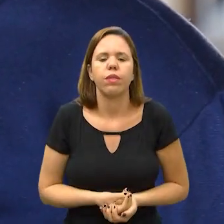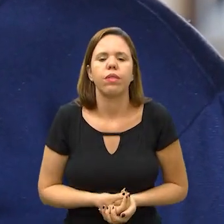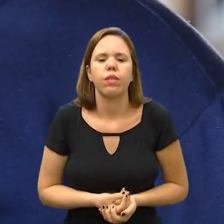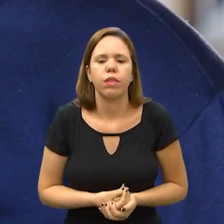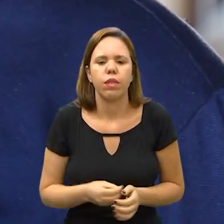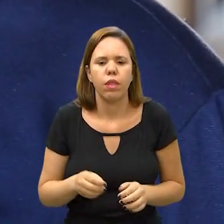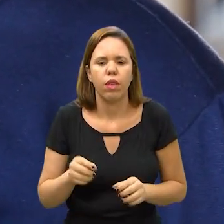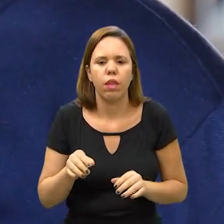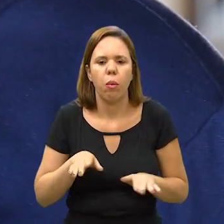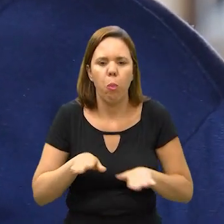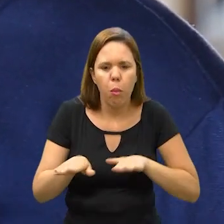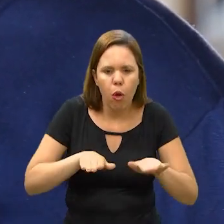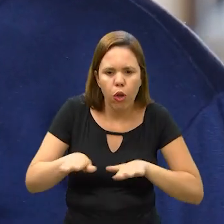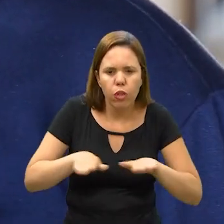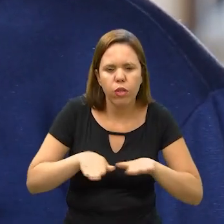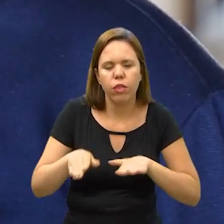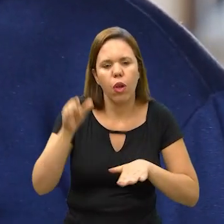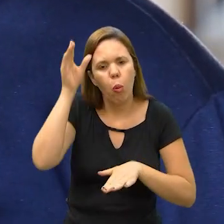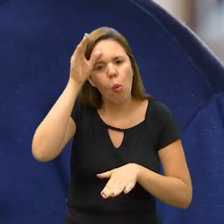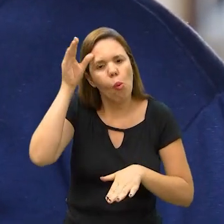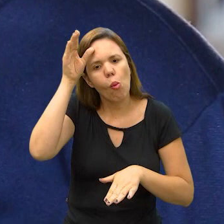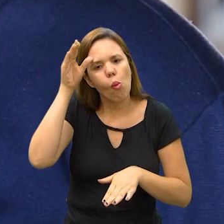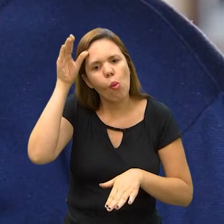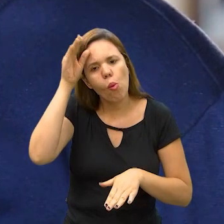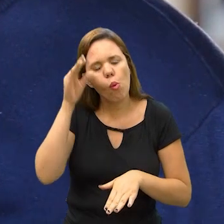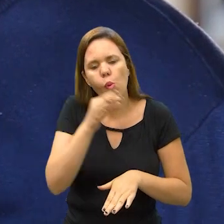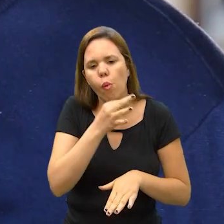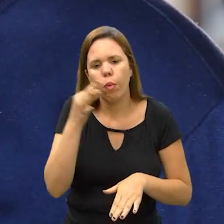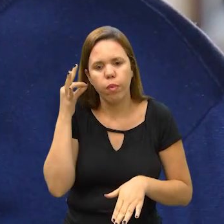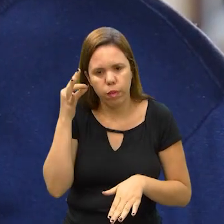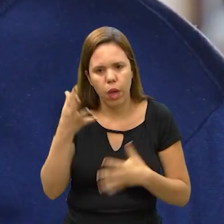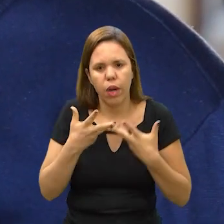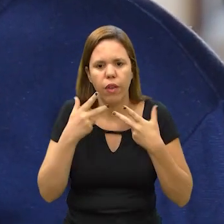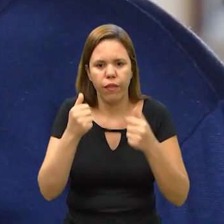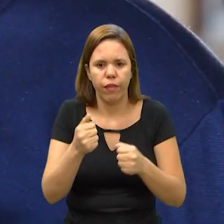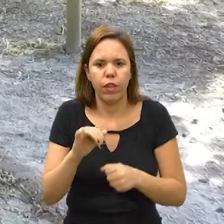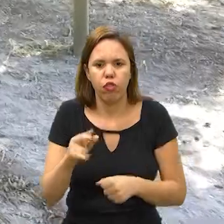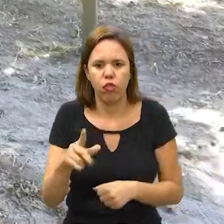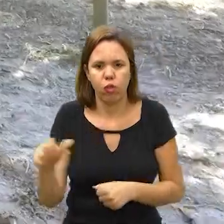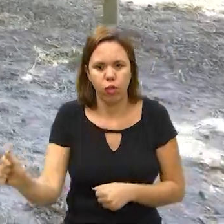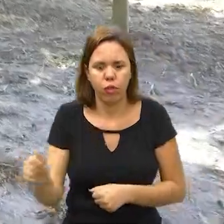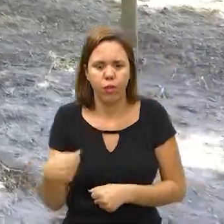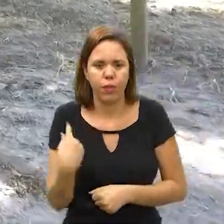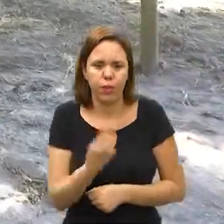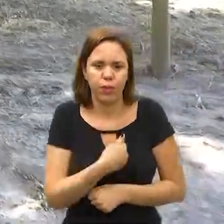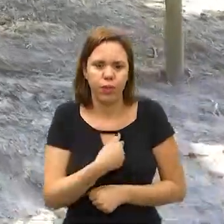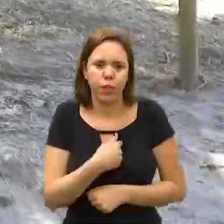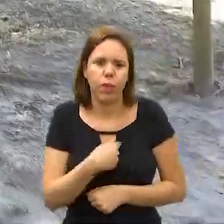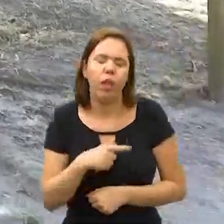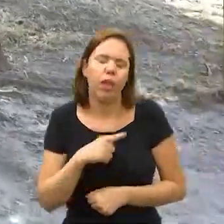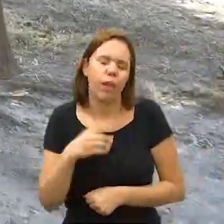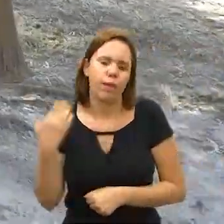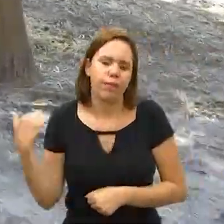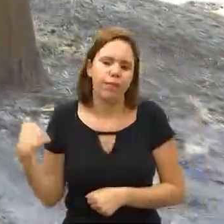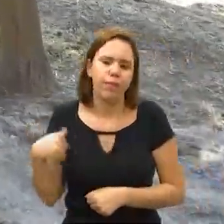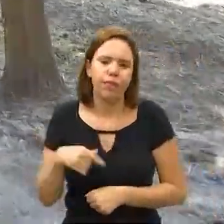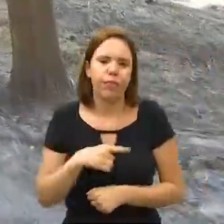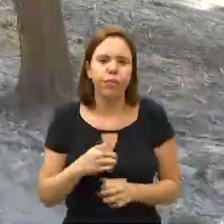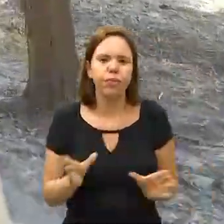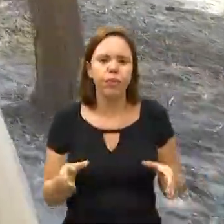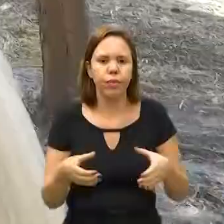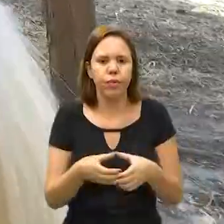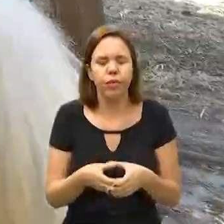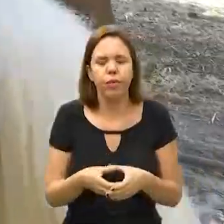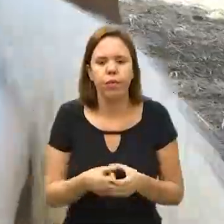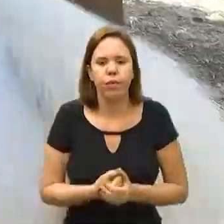na parte motora como na cognitiva da Júlia. Está sendo ótima, maravilha para a Júlia. A gente teve um grupo